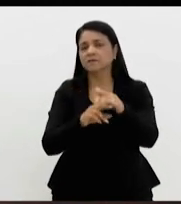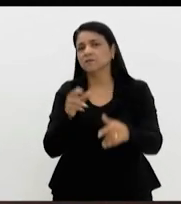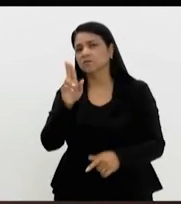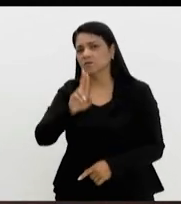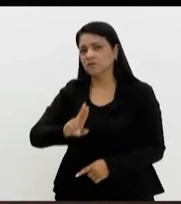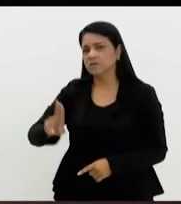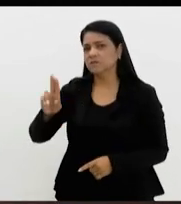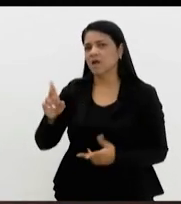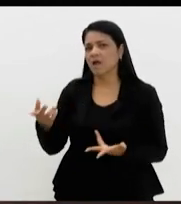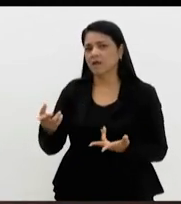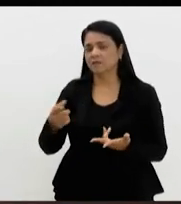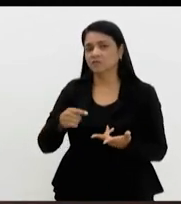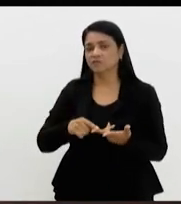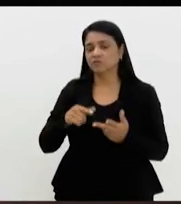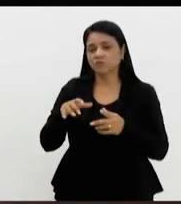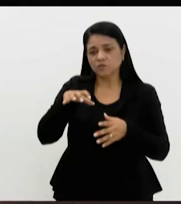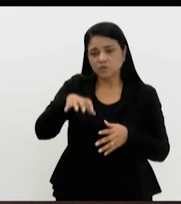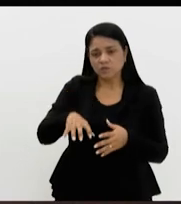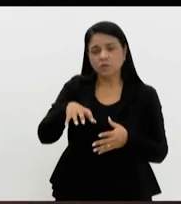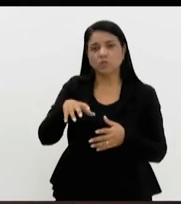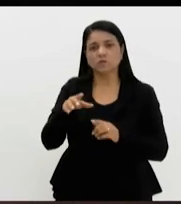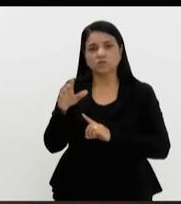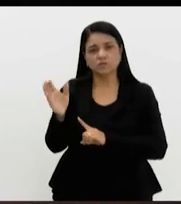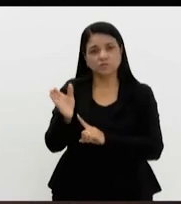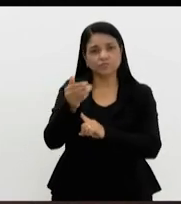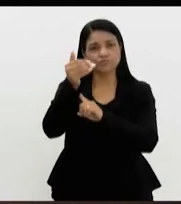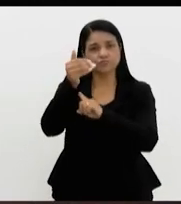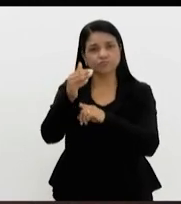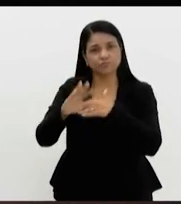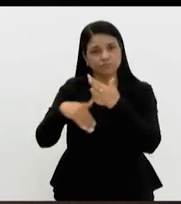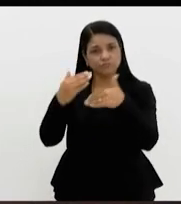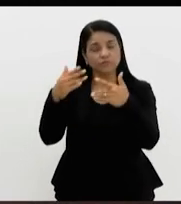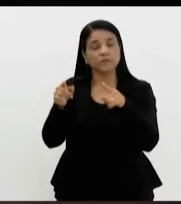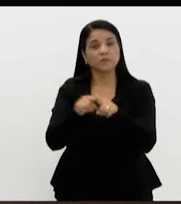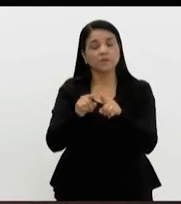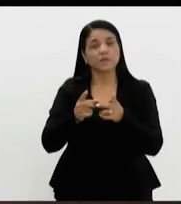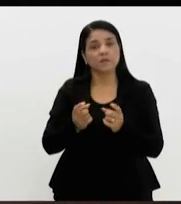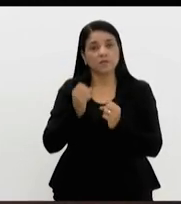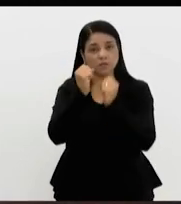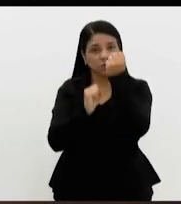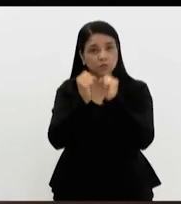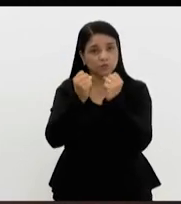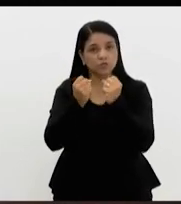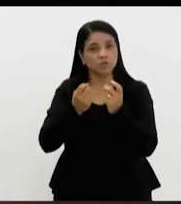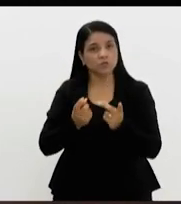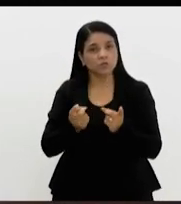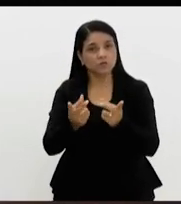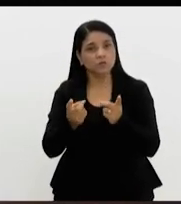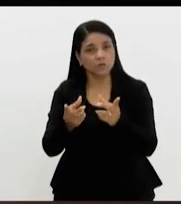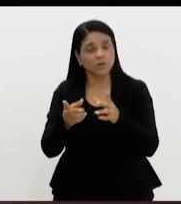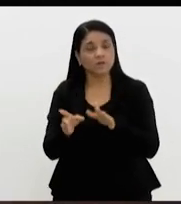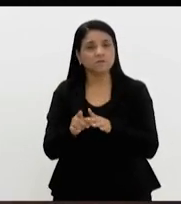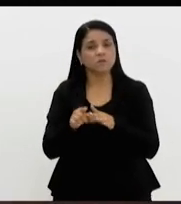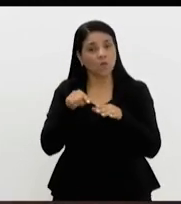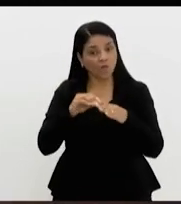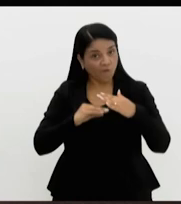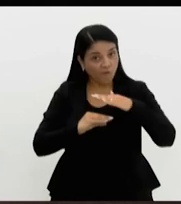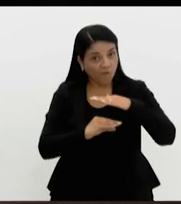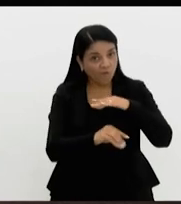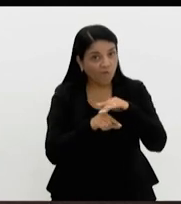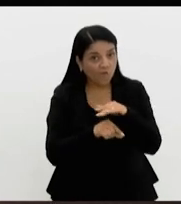setor de tecnologia e inovação e da indústria e do comércio? Esse fundo, é importante que todos saibam, é um fundo